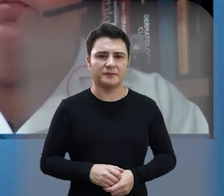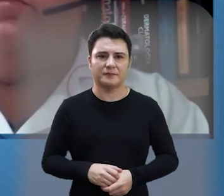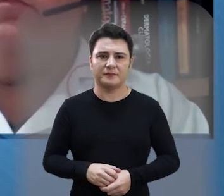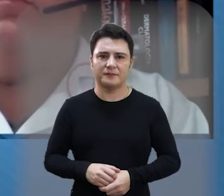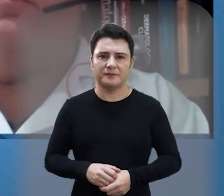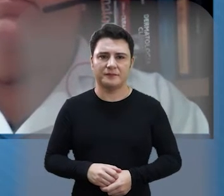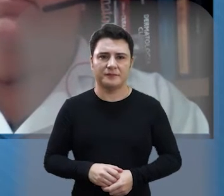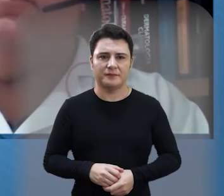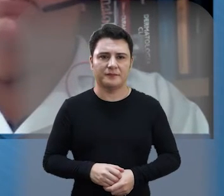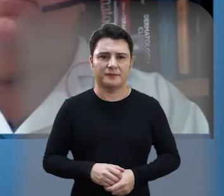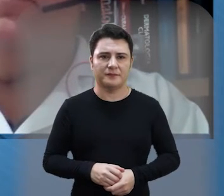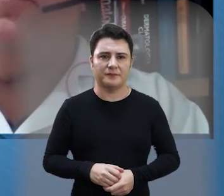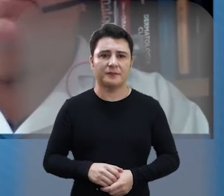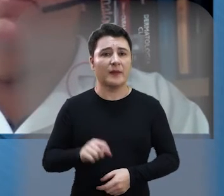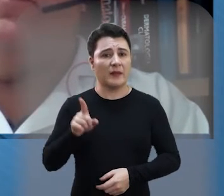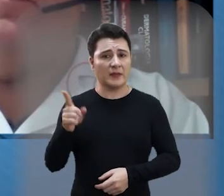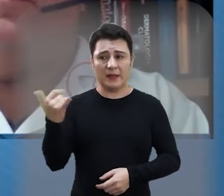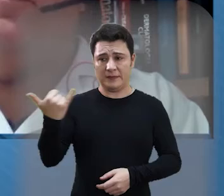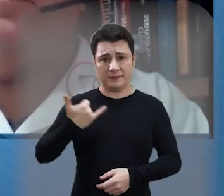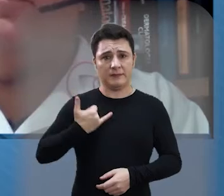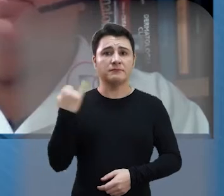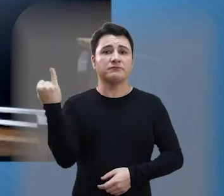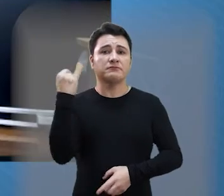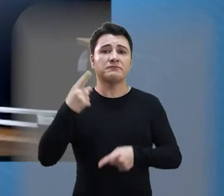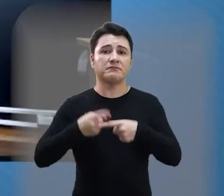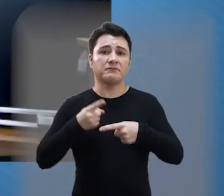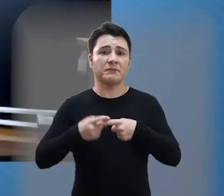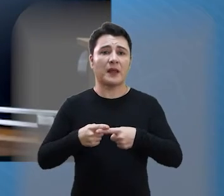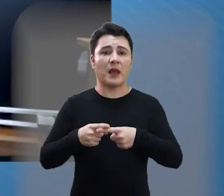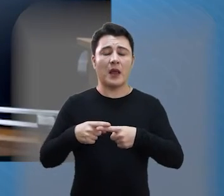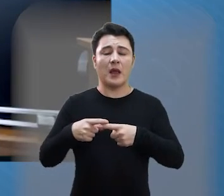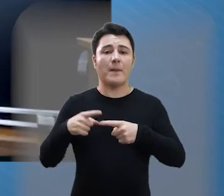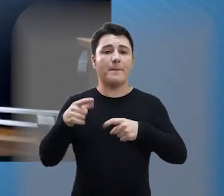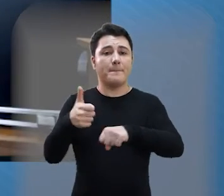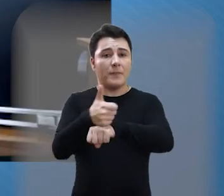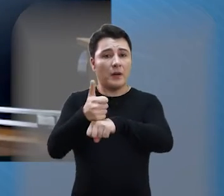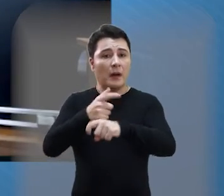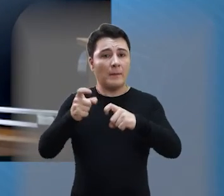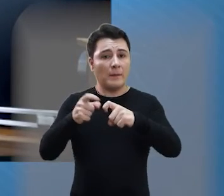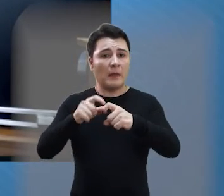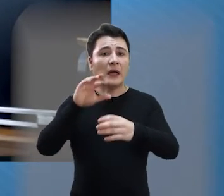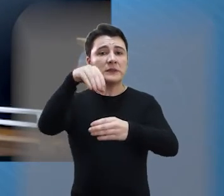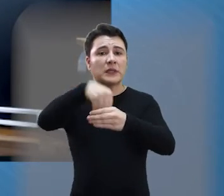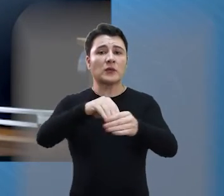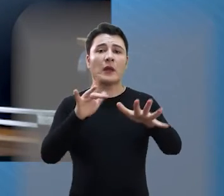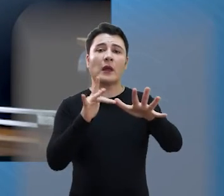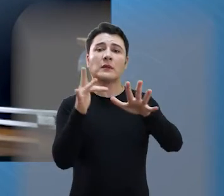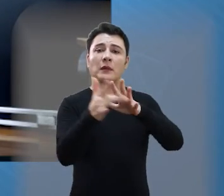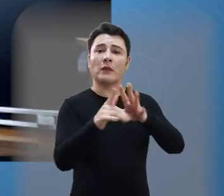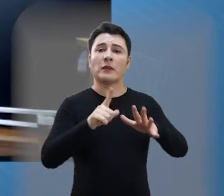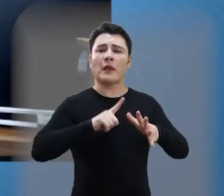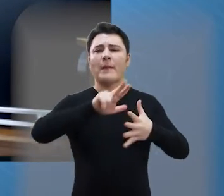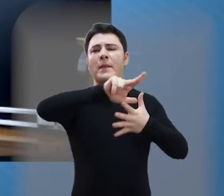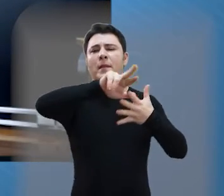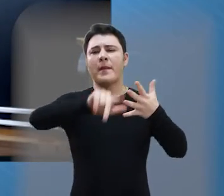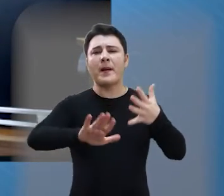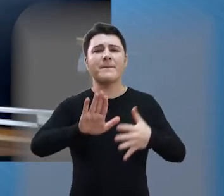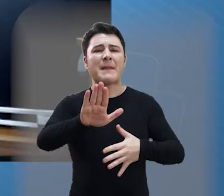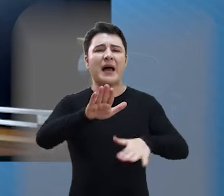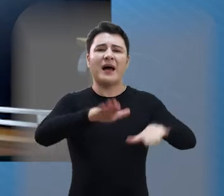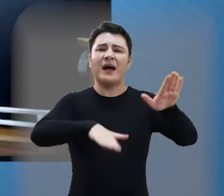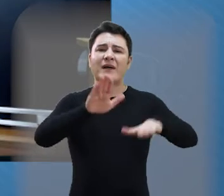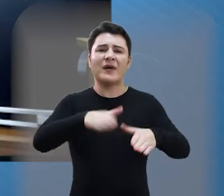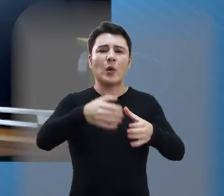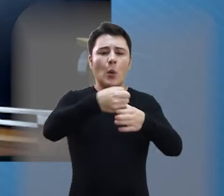médica. Você tocou num ponto que é importante, porque os médicos estão na internet, os médicos também estão nas redes